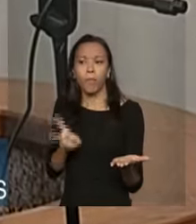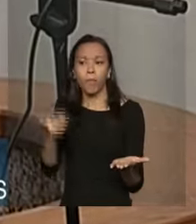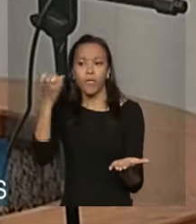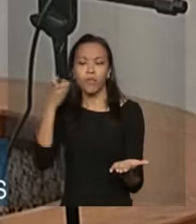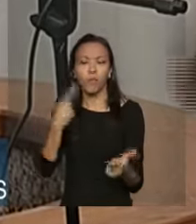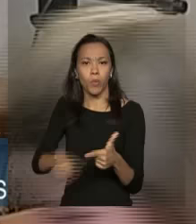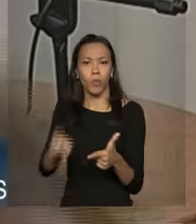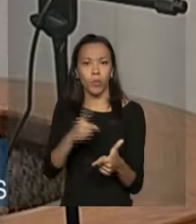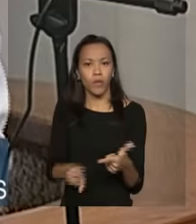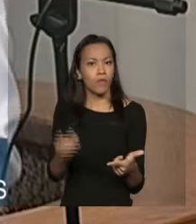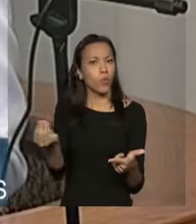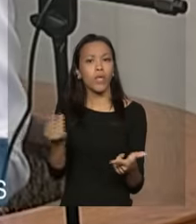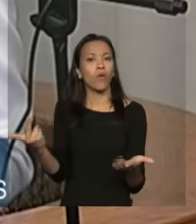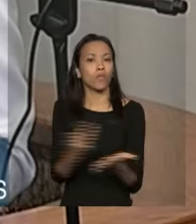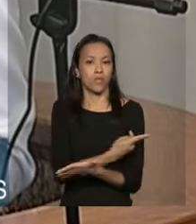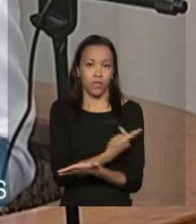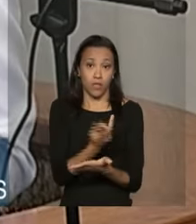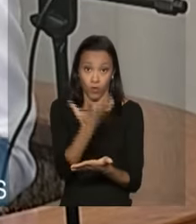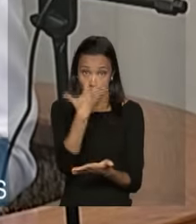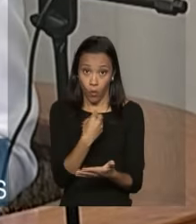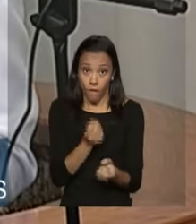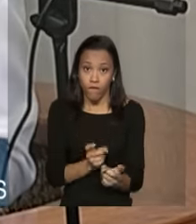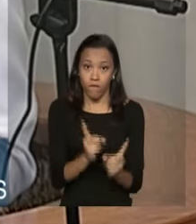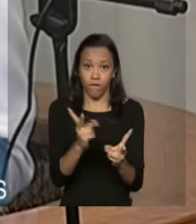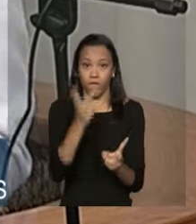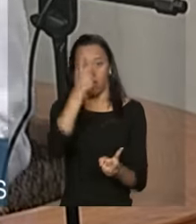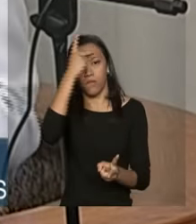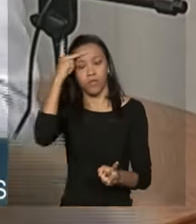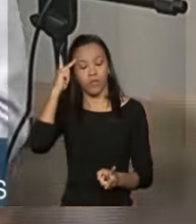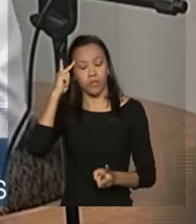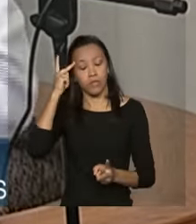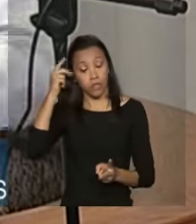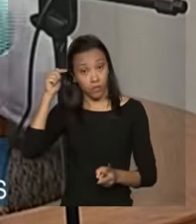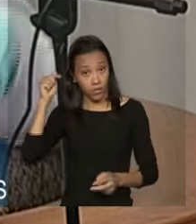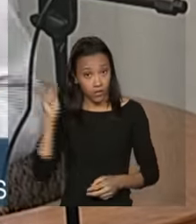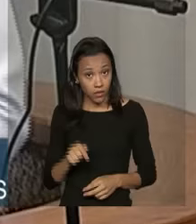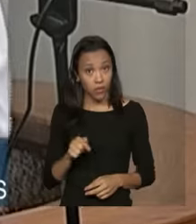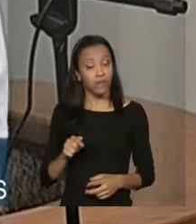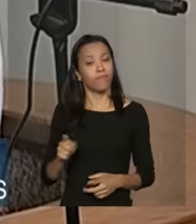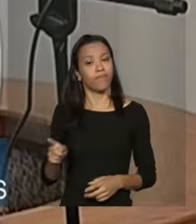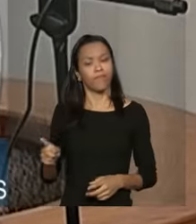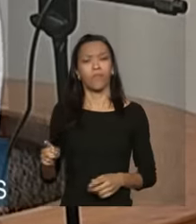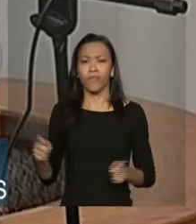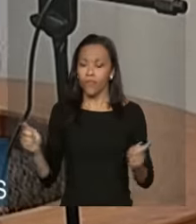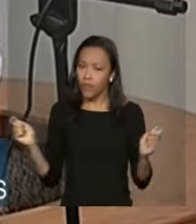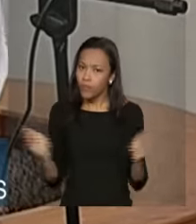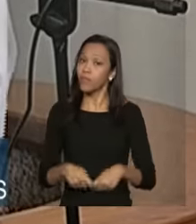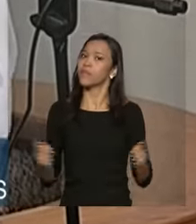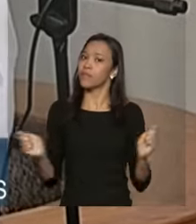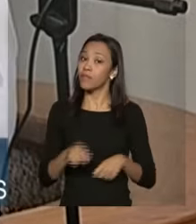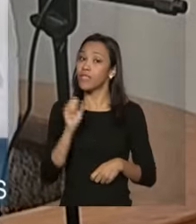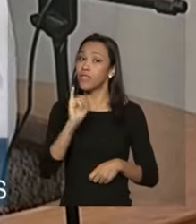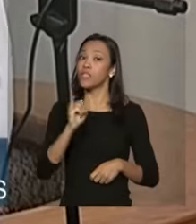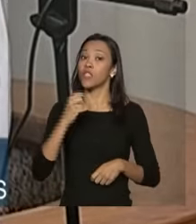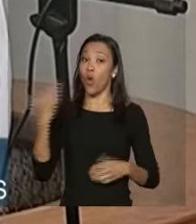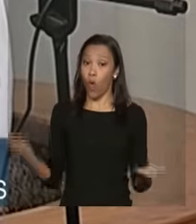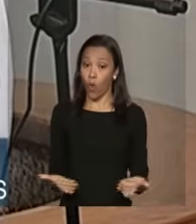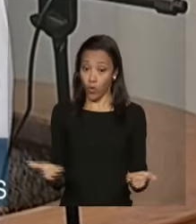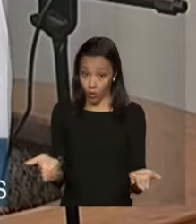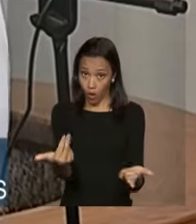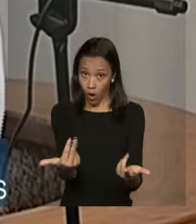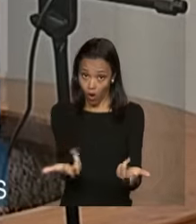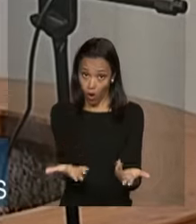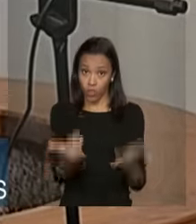e a questão do tráfico de pessoas isso só é possível se nós tivermos uma campanha como a que nós estamos